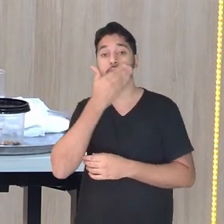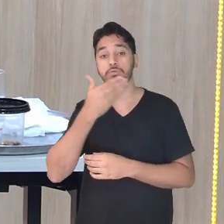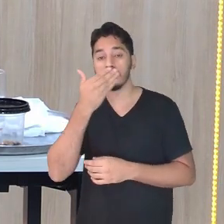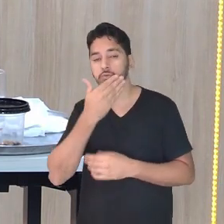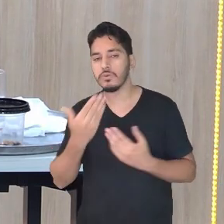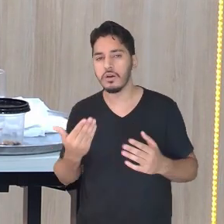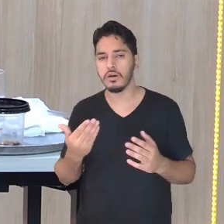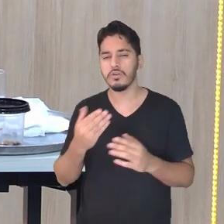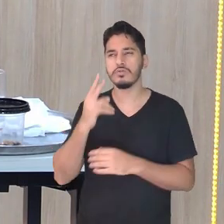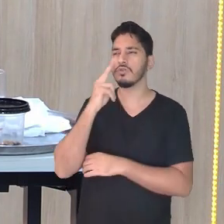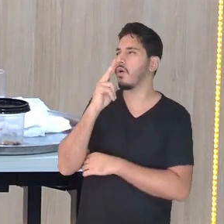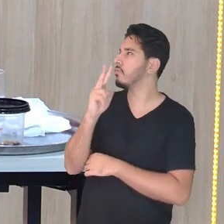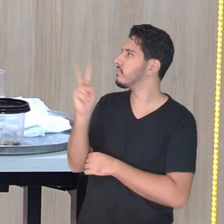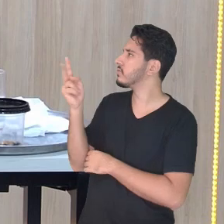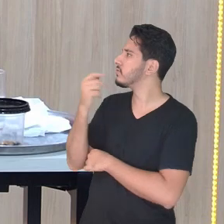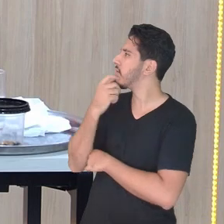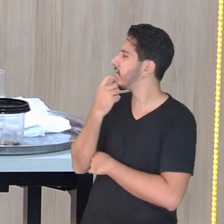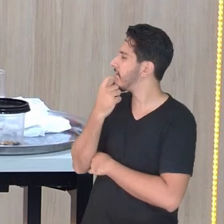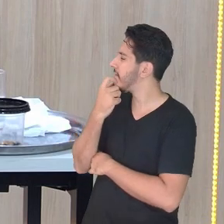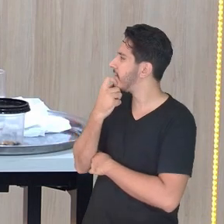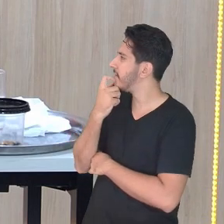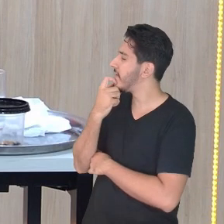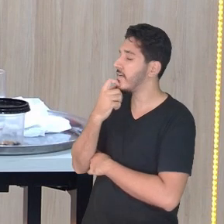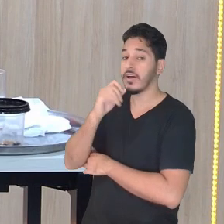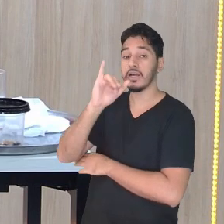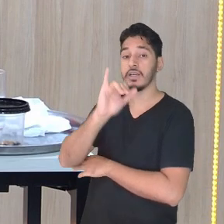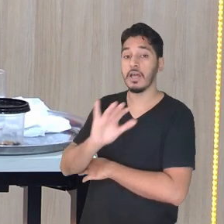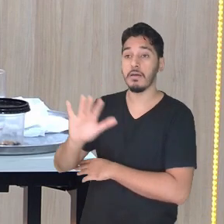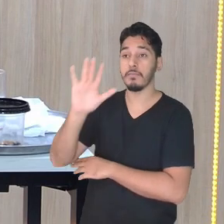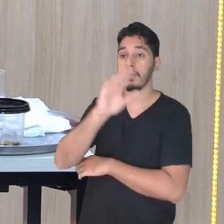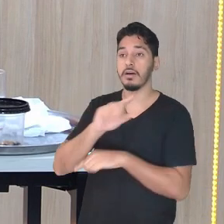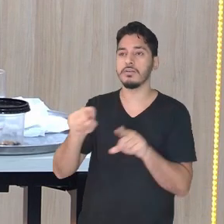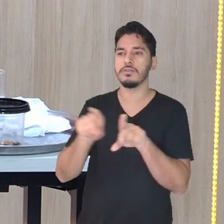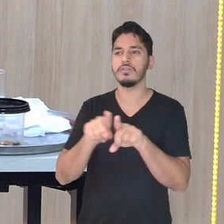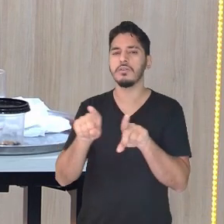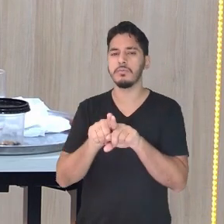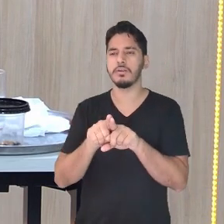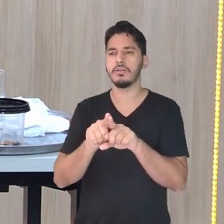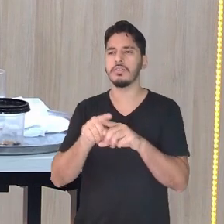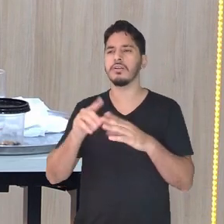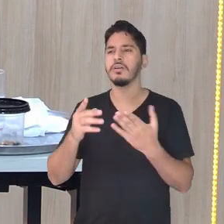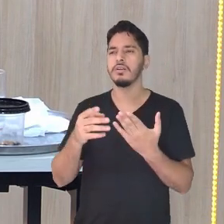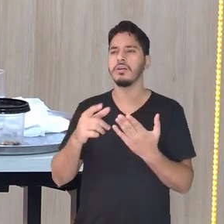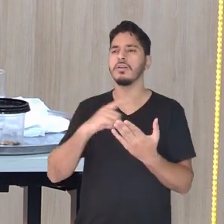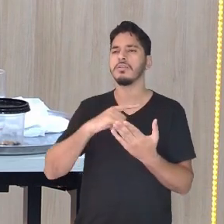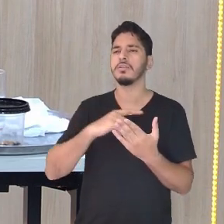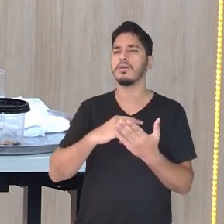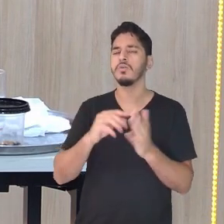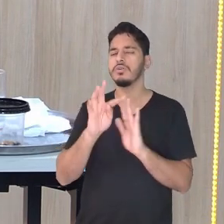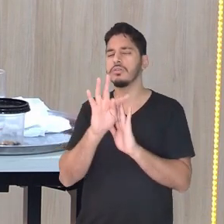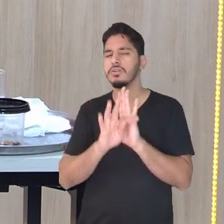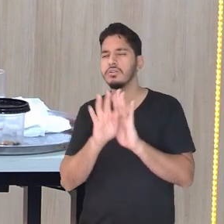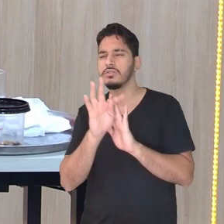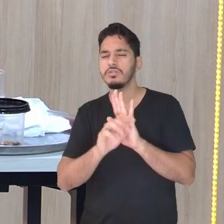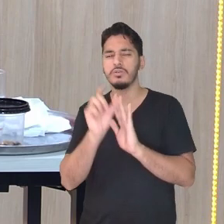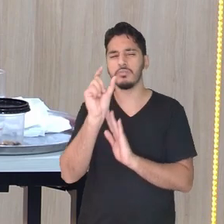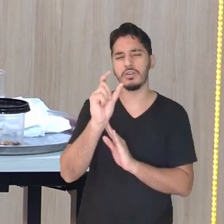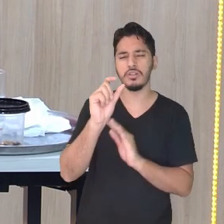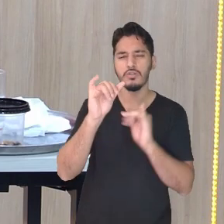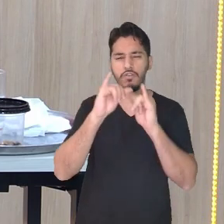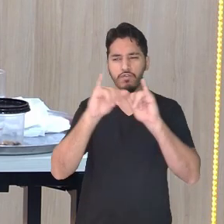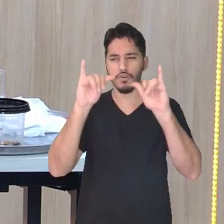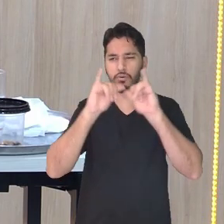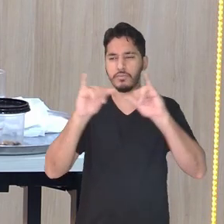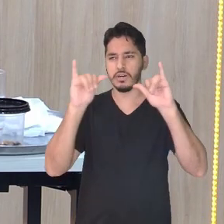observa o número 2 e observa também a imagem. Além da imagem, eu coloquei um texto, coloquei aí as